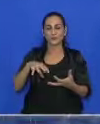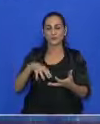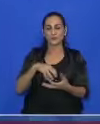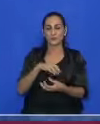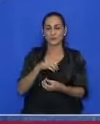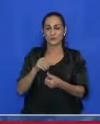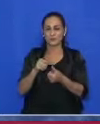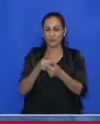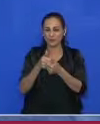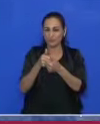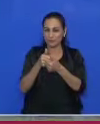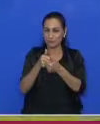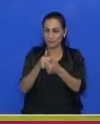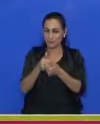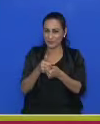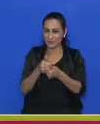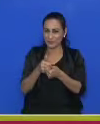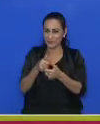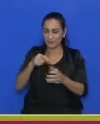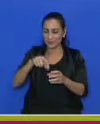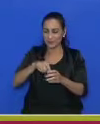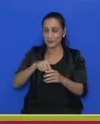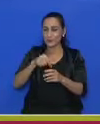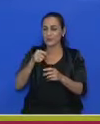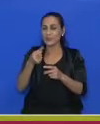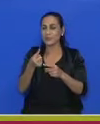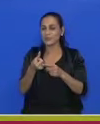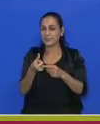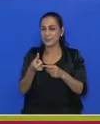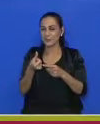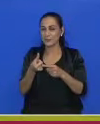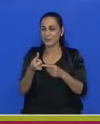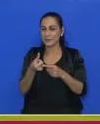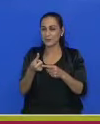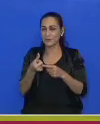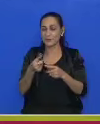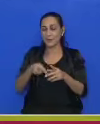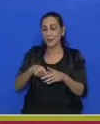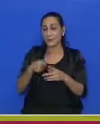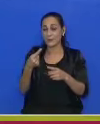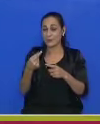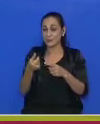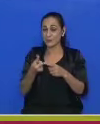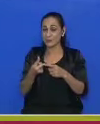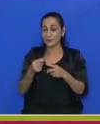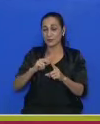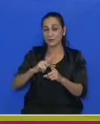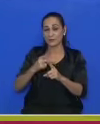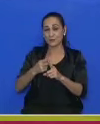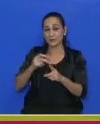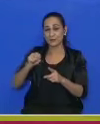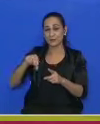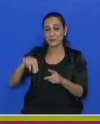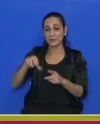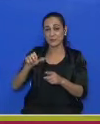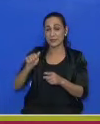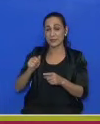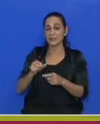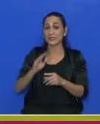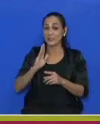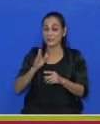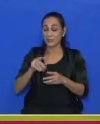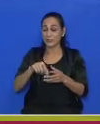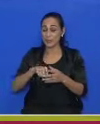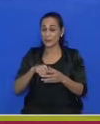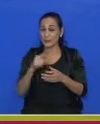Vamos acompanhar bem de pertinho o sorteio das 6 bolas do nosso primeiro sorteio da dupla Sena. E